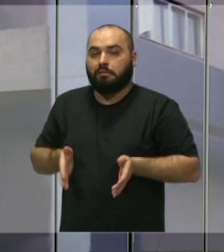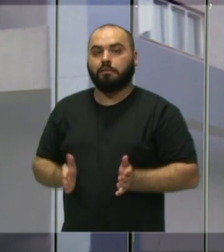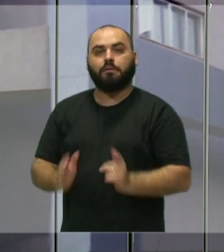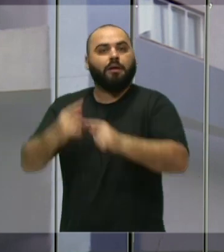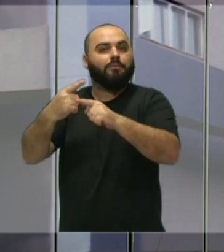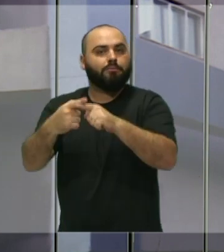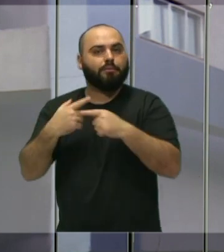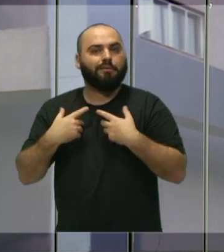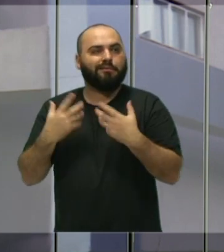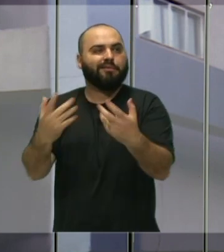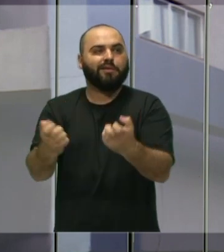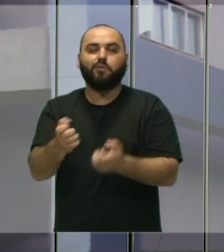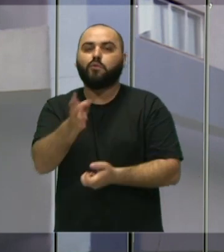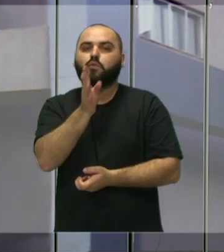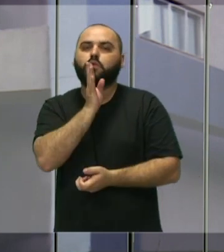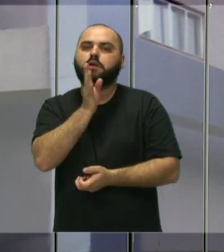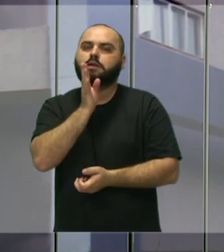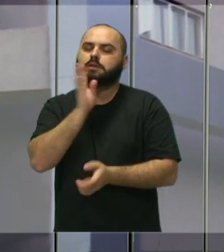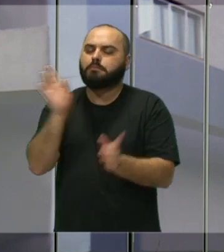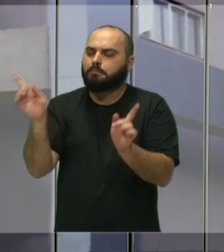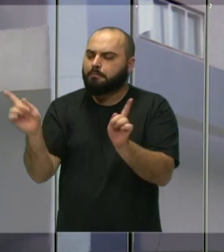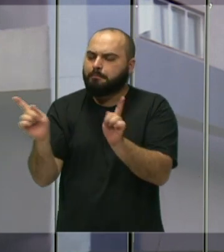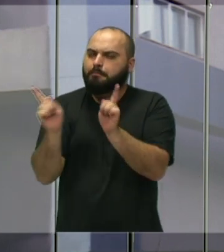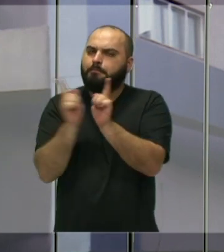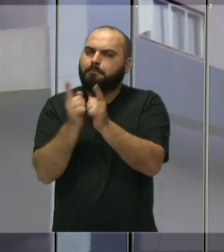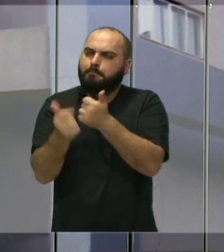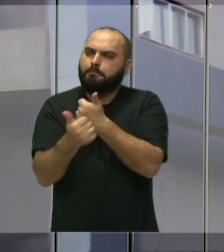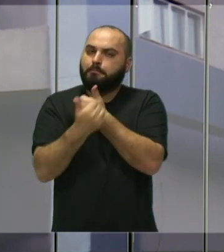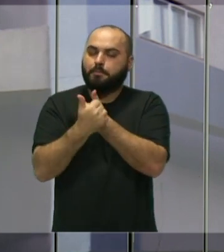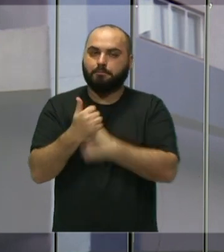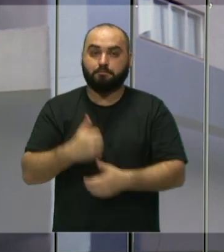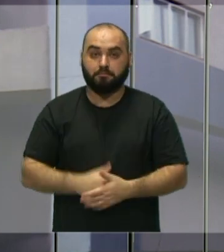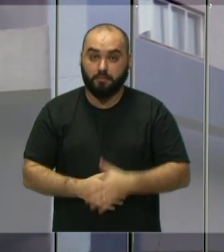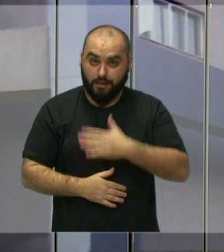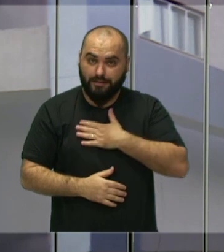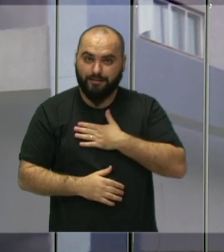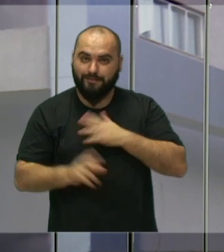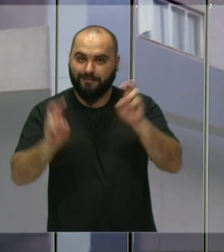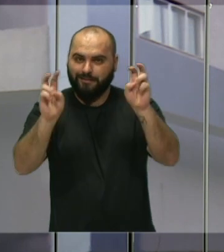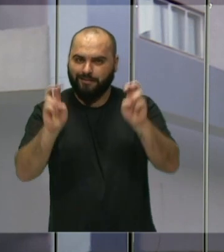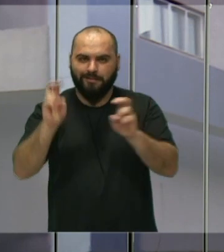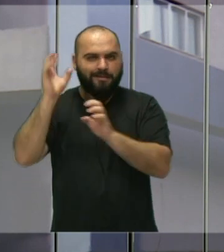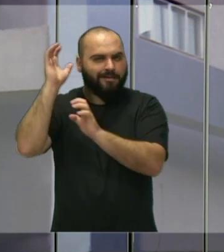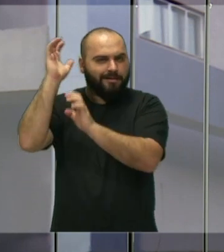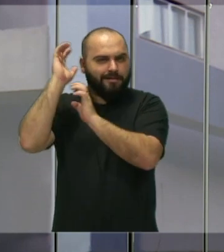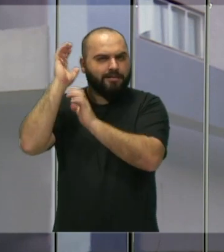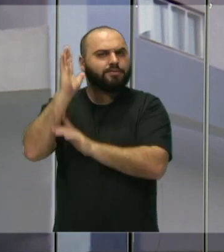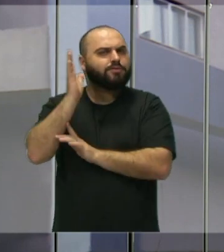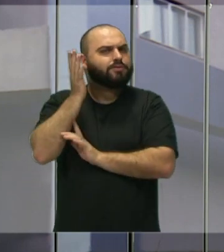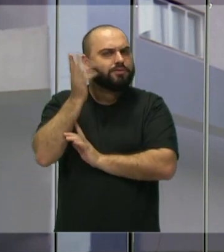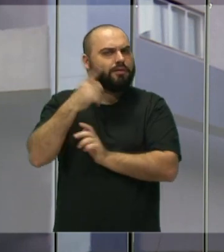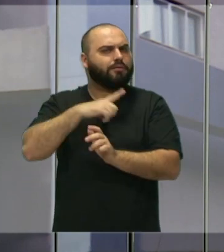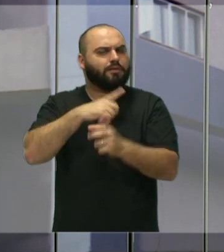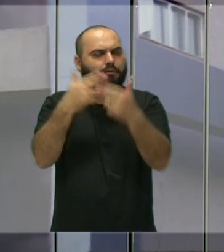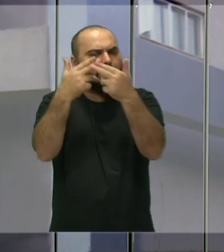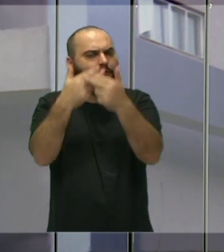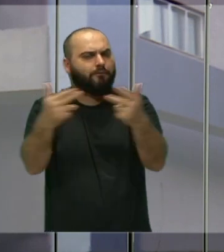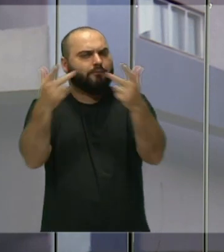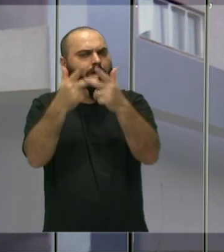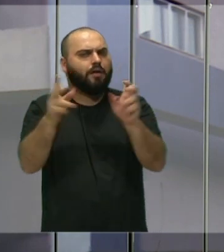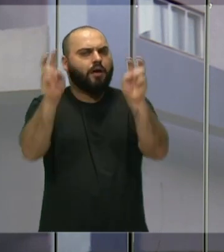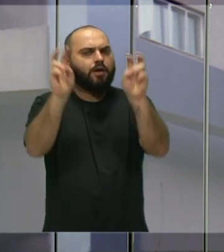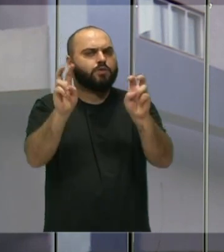perto essa realidade. Eu, enquanto radialista, já recebi diversos casos